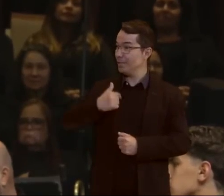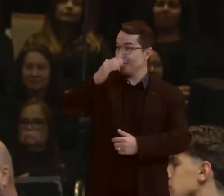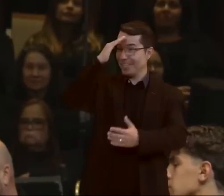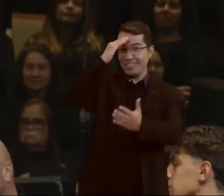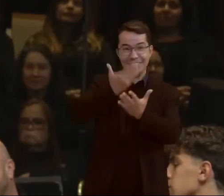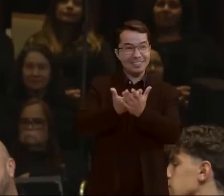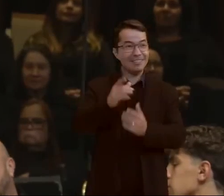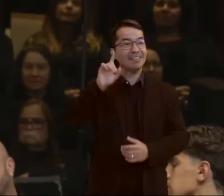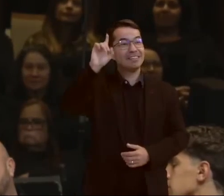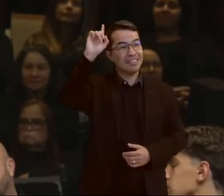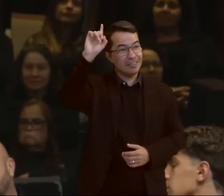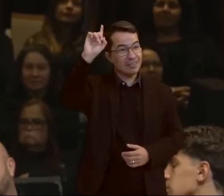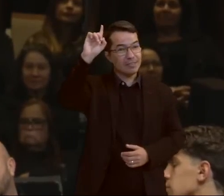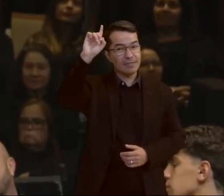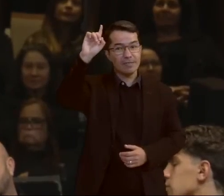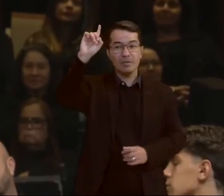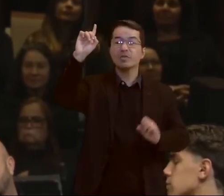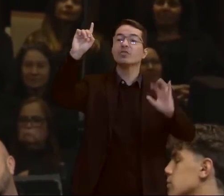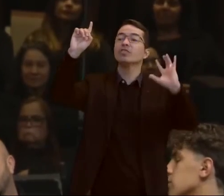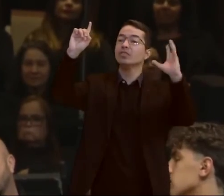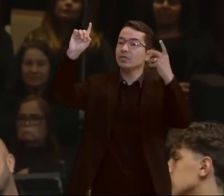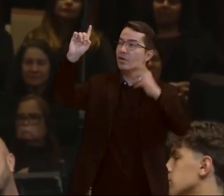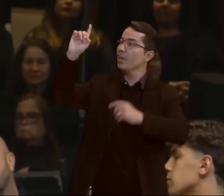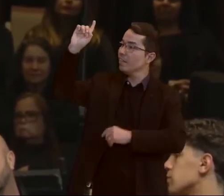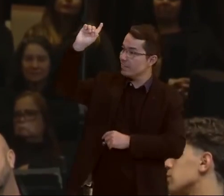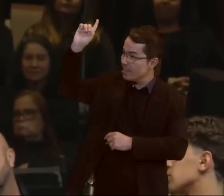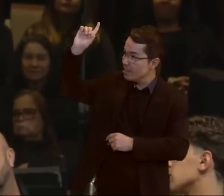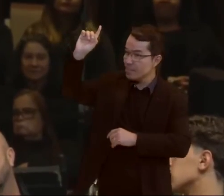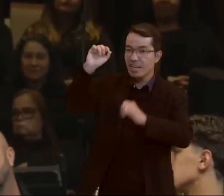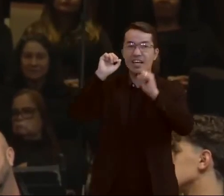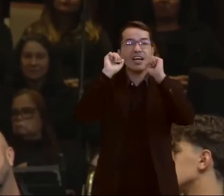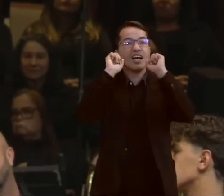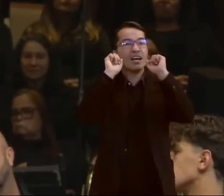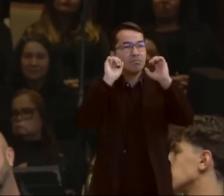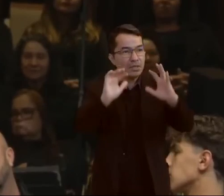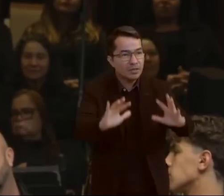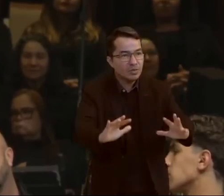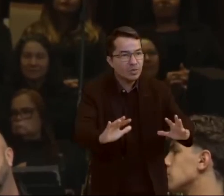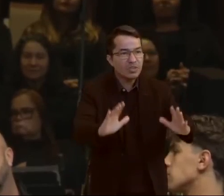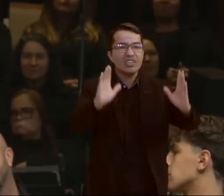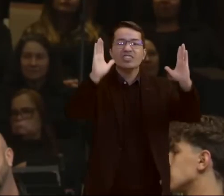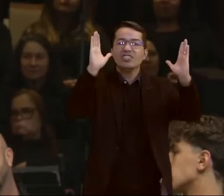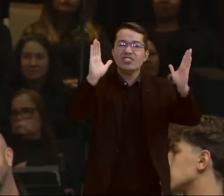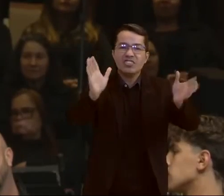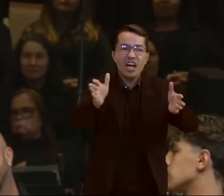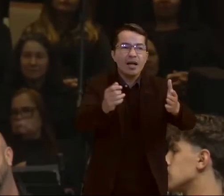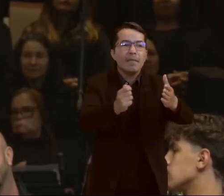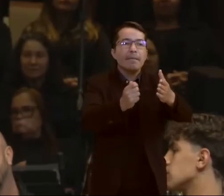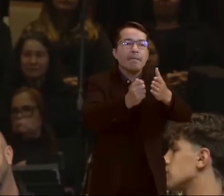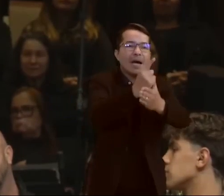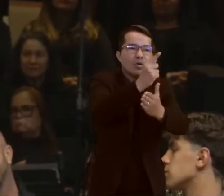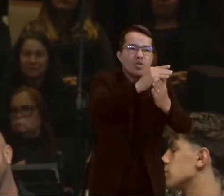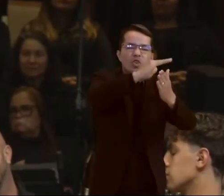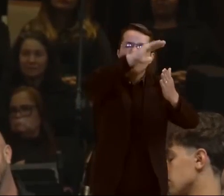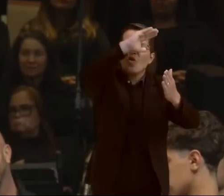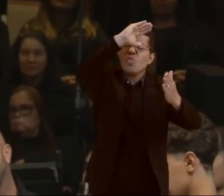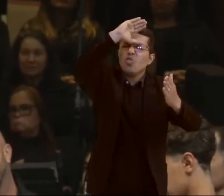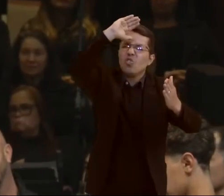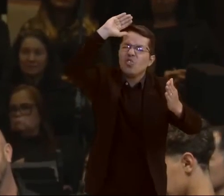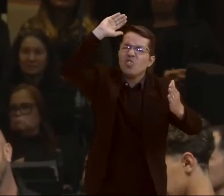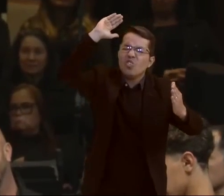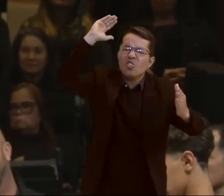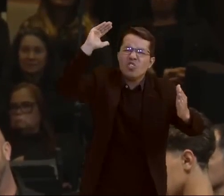negócio. Deus abençoou, isso foi feito, está tudo pago, não teve nenhuma casa que foi tomada, ao contrário,